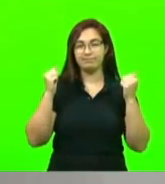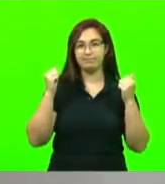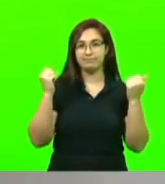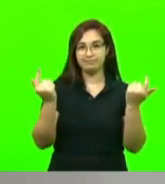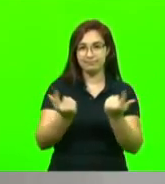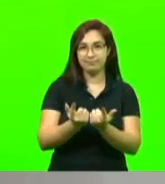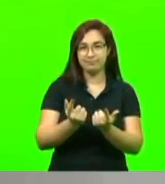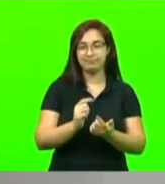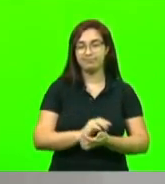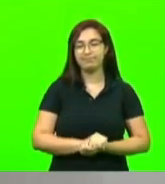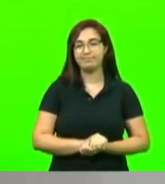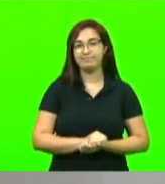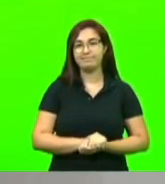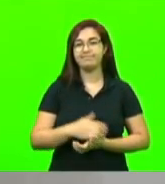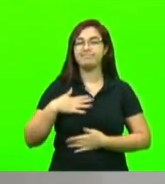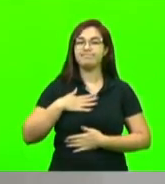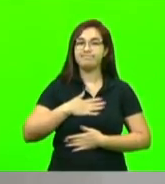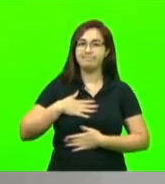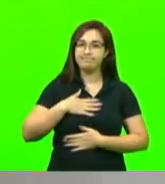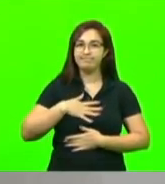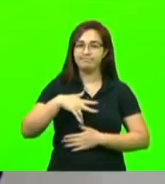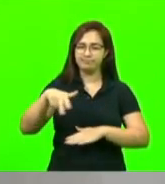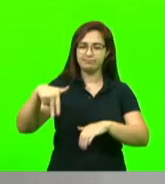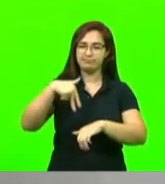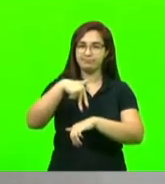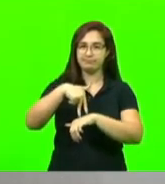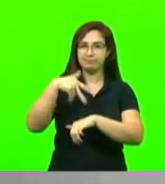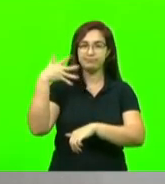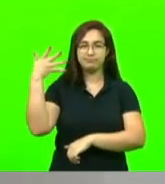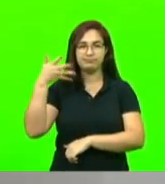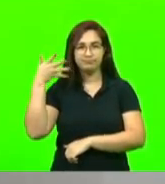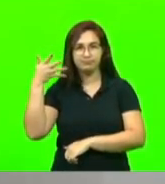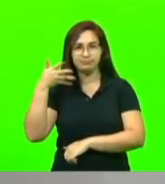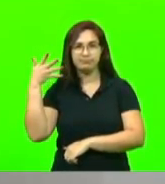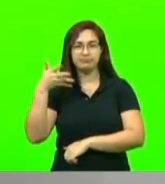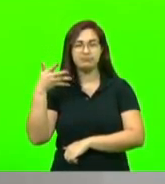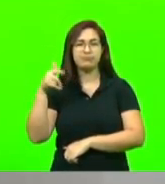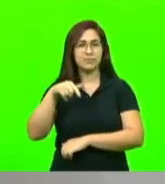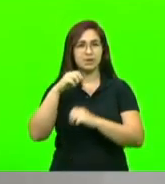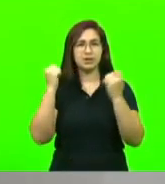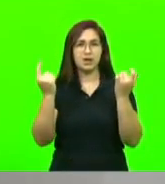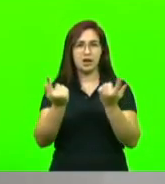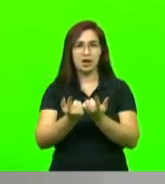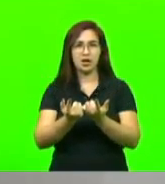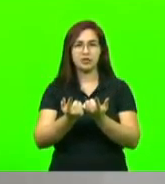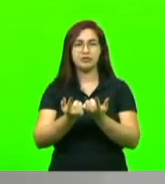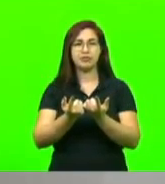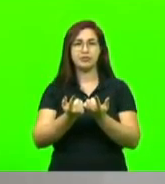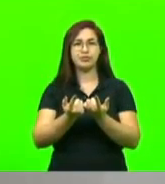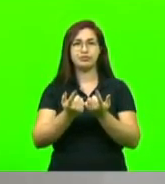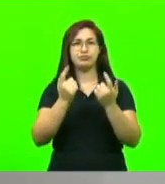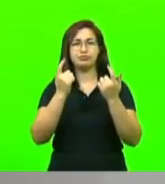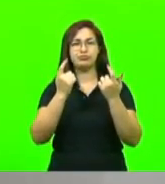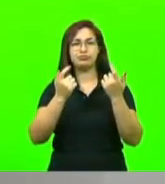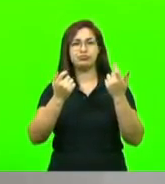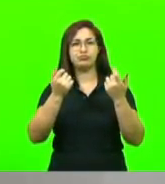prazer usar a tribuna da Assembleia Legislativa para falar com os catarinenses, né?